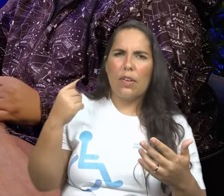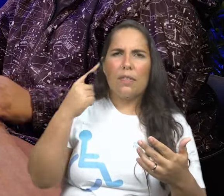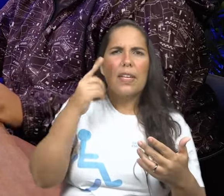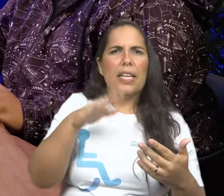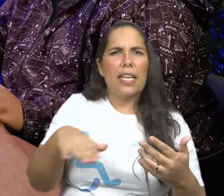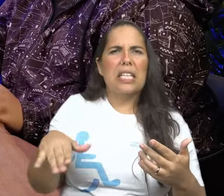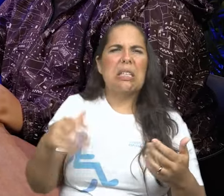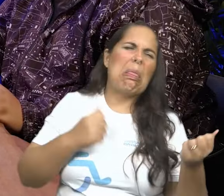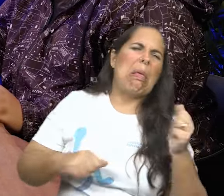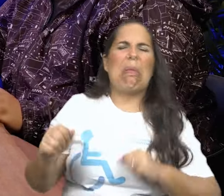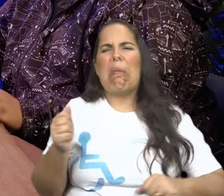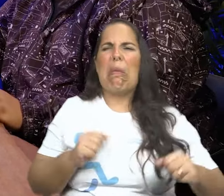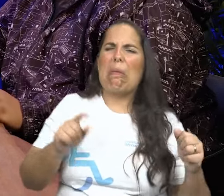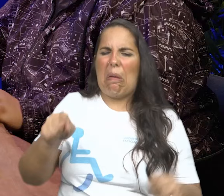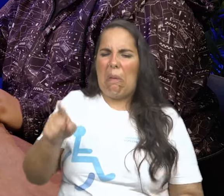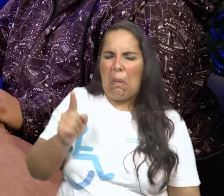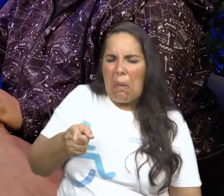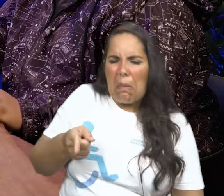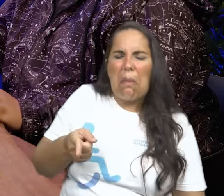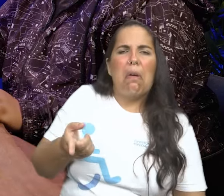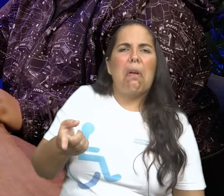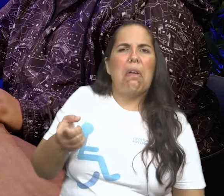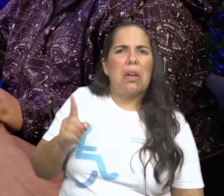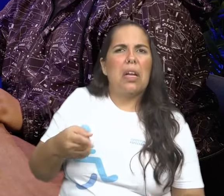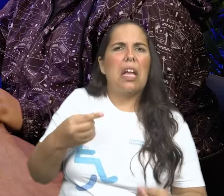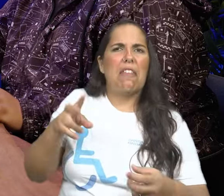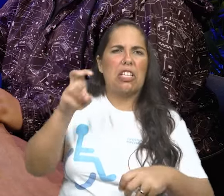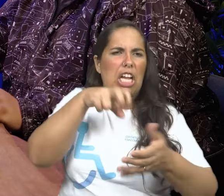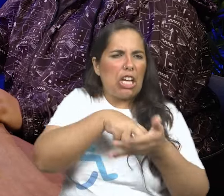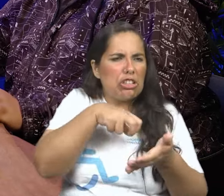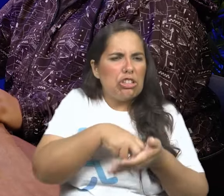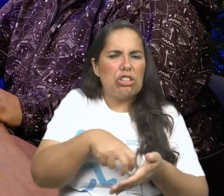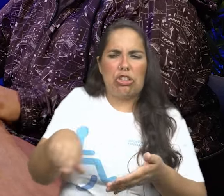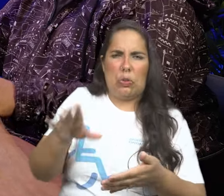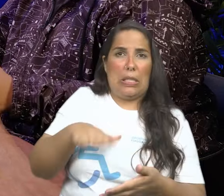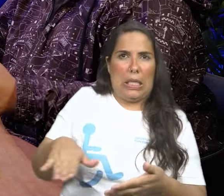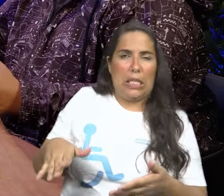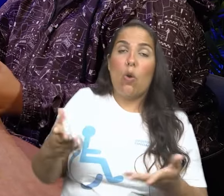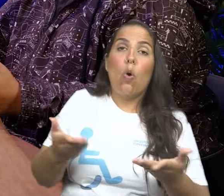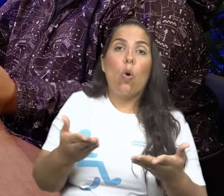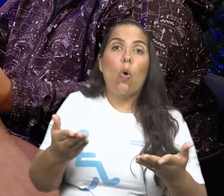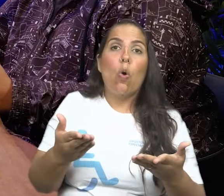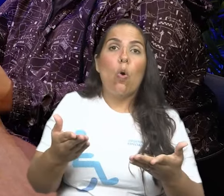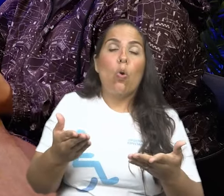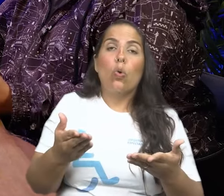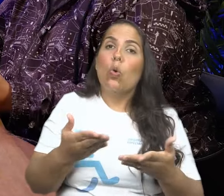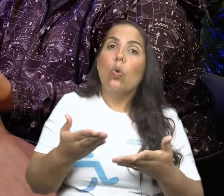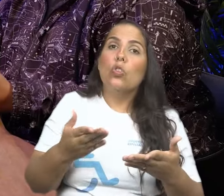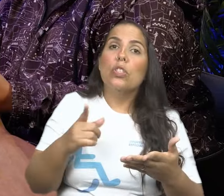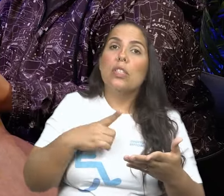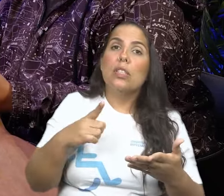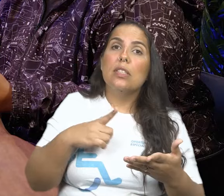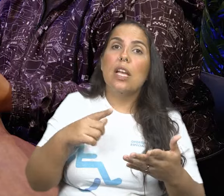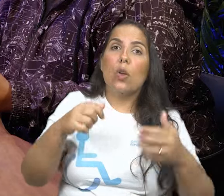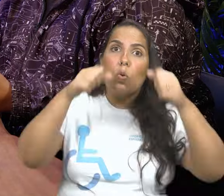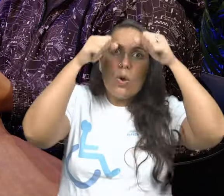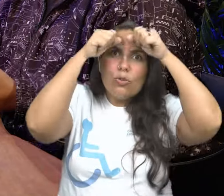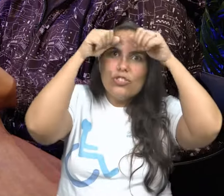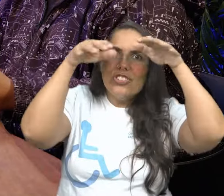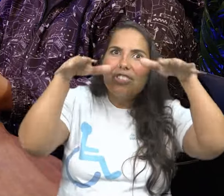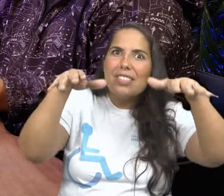fazendo pirraça ah essa criança é pirracenta ou bota de castigo ou dá uma sua hoje você Desc hoje você tem um espectro